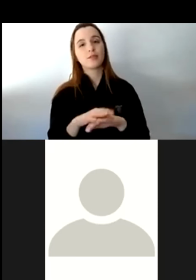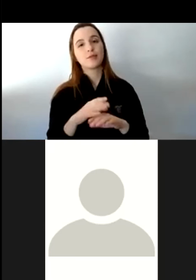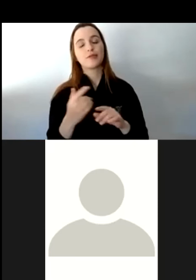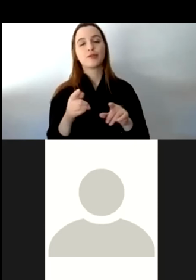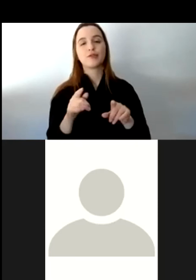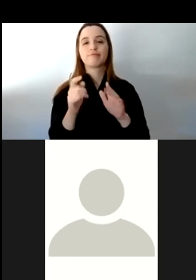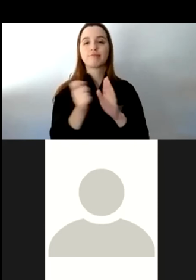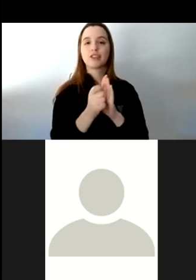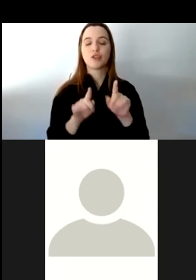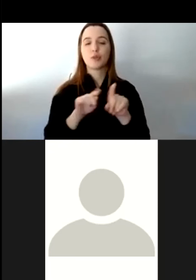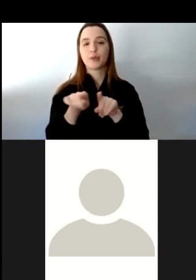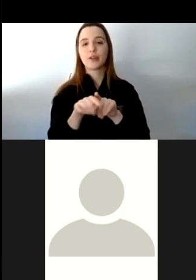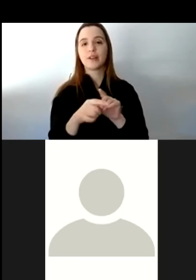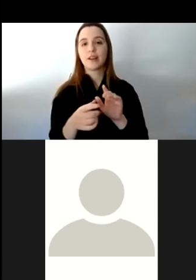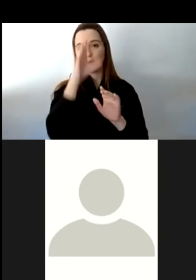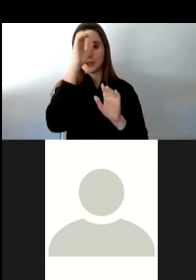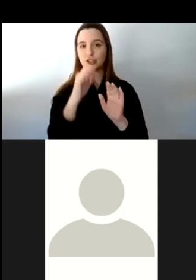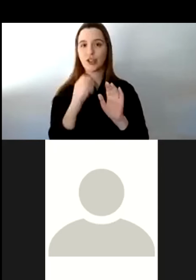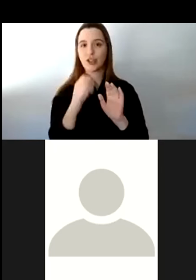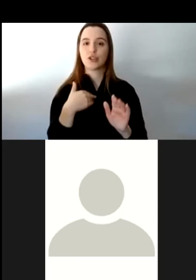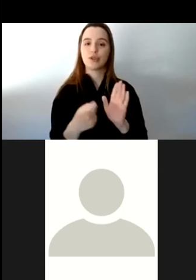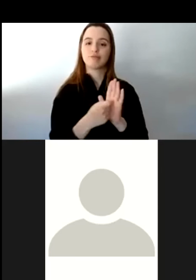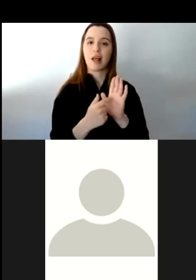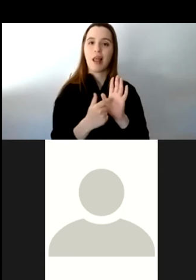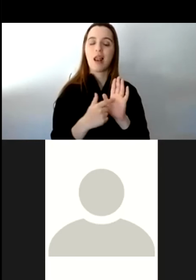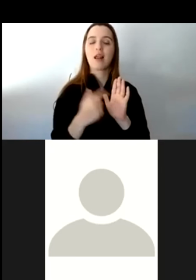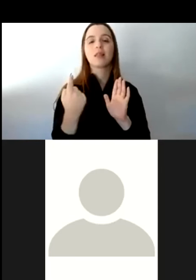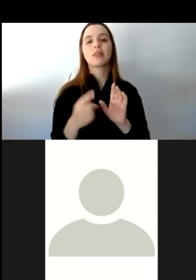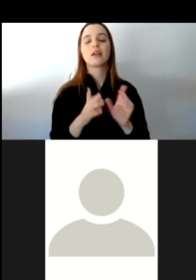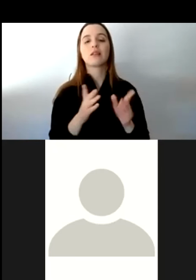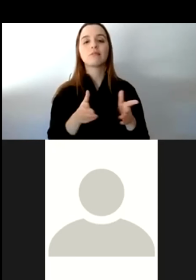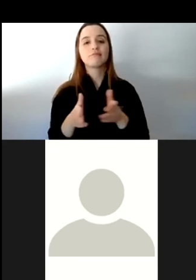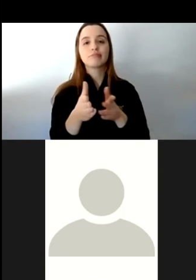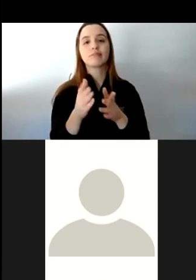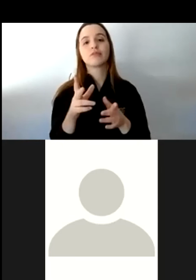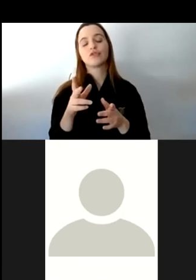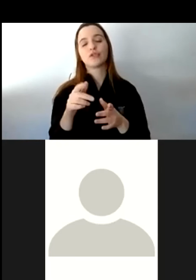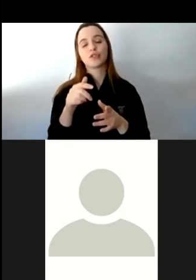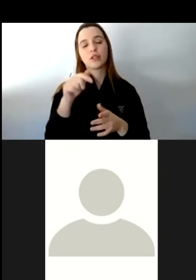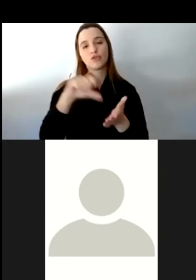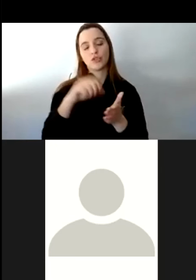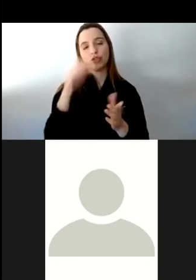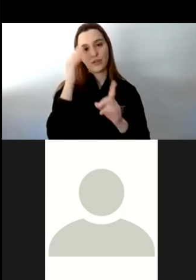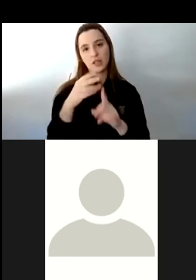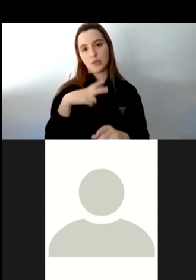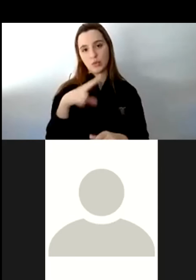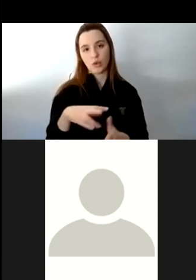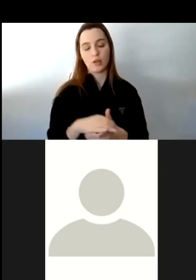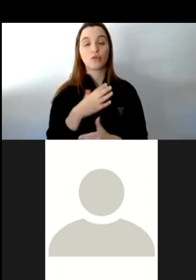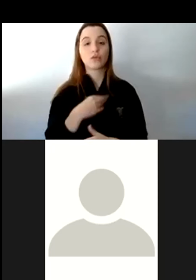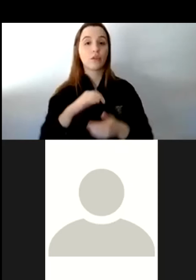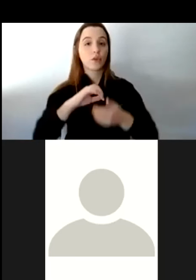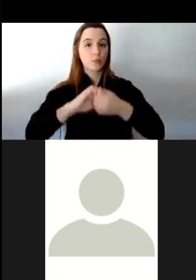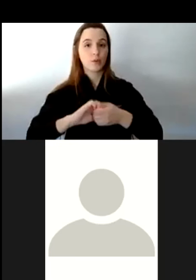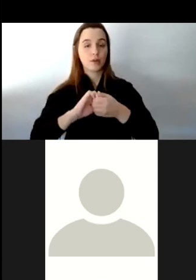da Saúde a consolidação estratégica dos centros de referência em Portugal. Gostaria de cumprimentar o caro